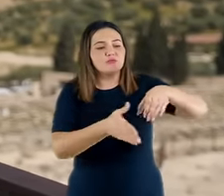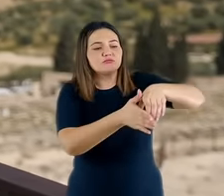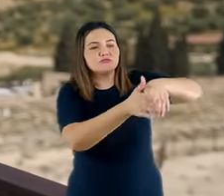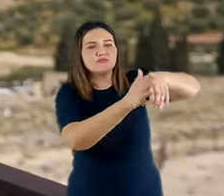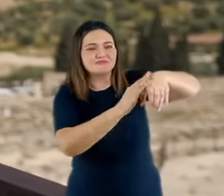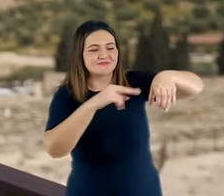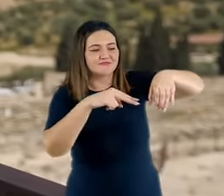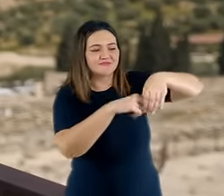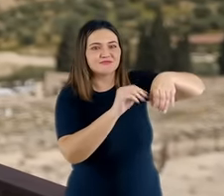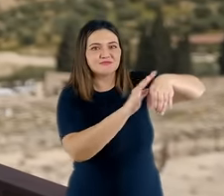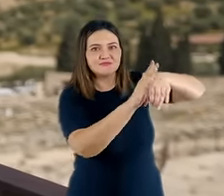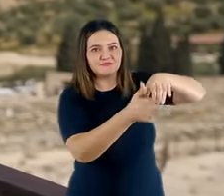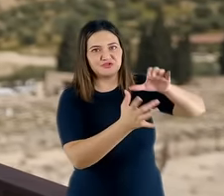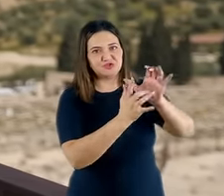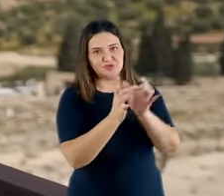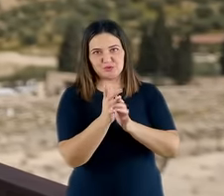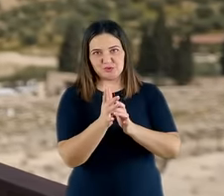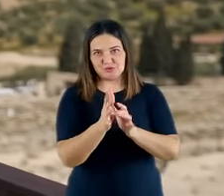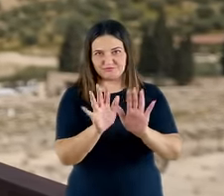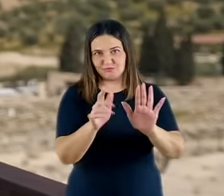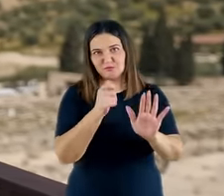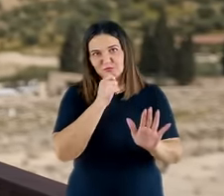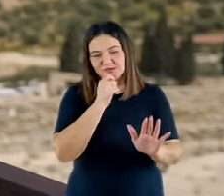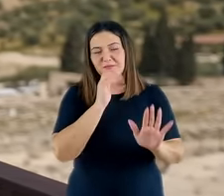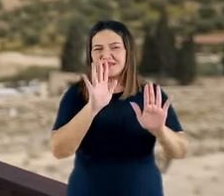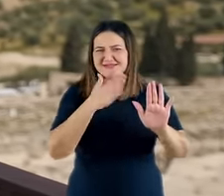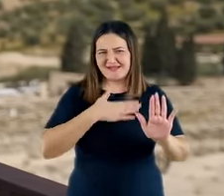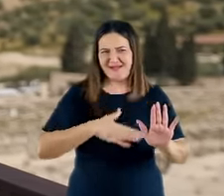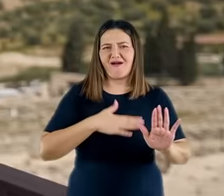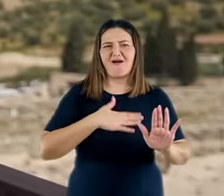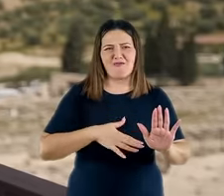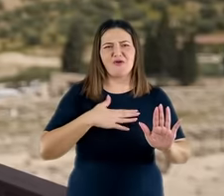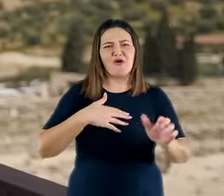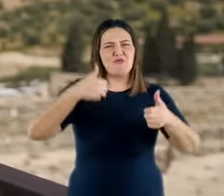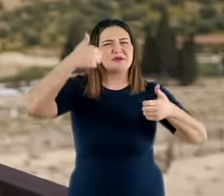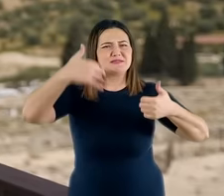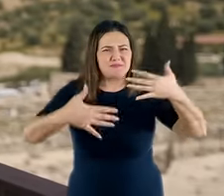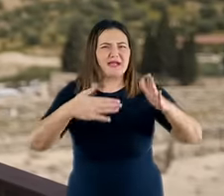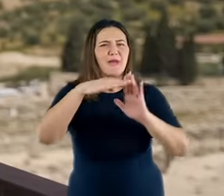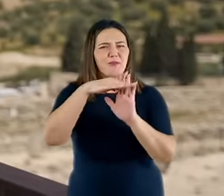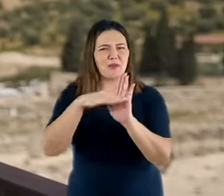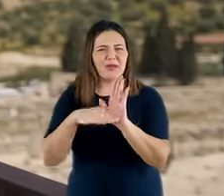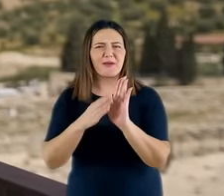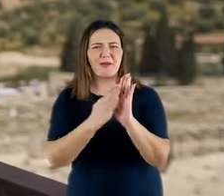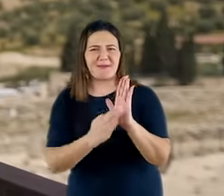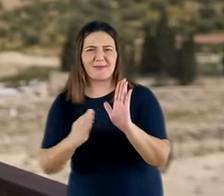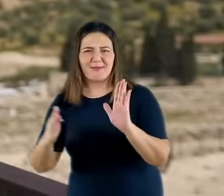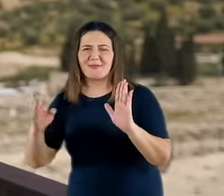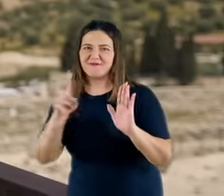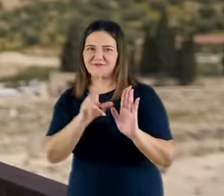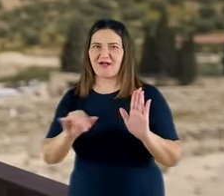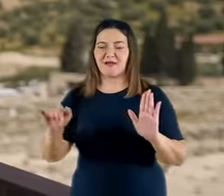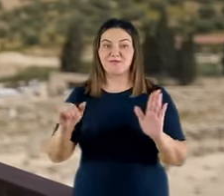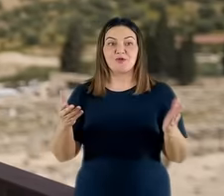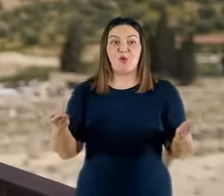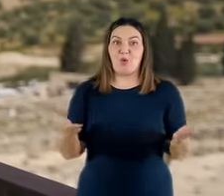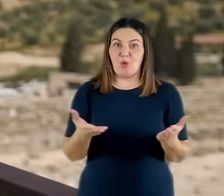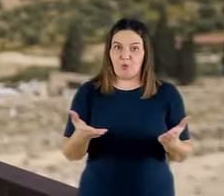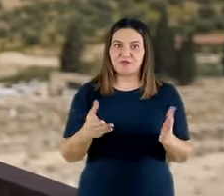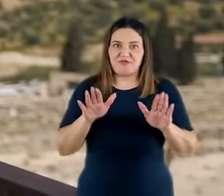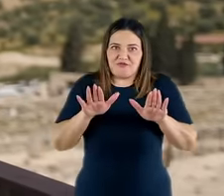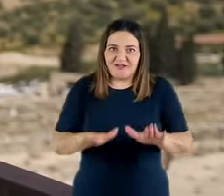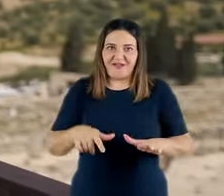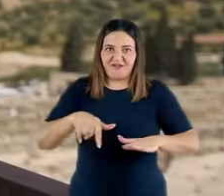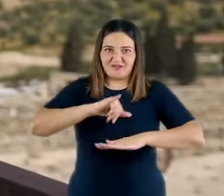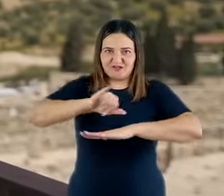muito menos do Calvário. Mas calma, que temos muita informação para apresentar nesta série de programas que nós vamos ter aqui. Hoje vamos ficar